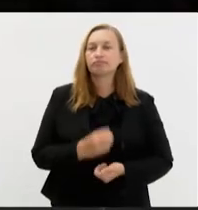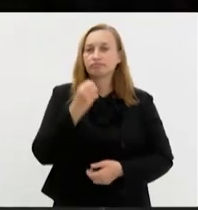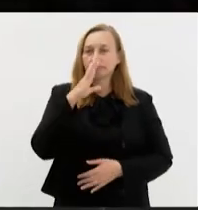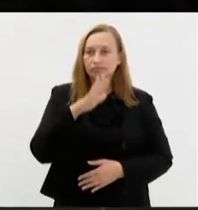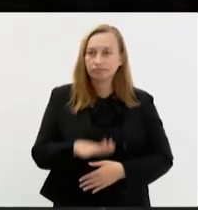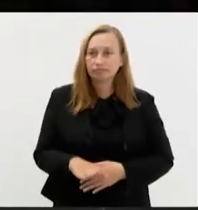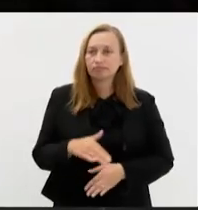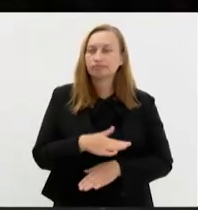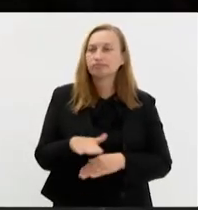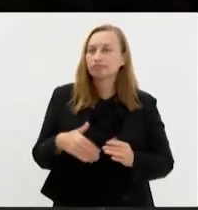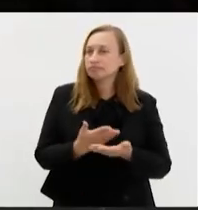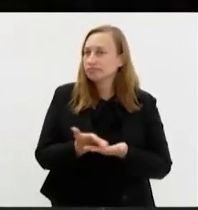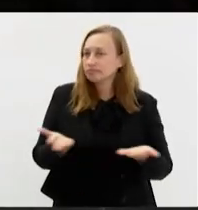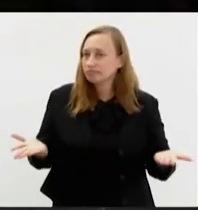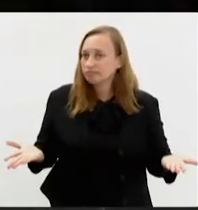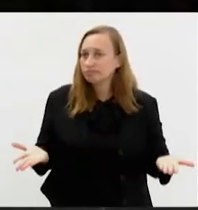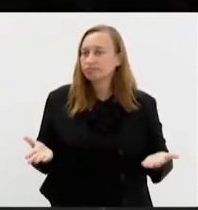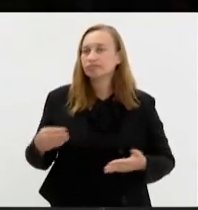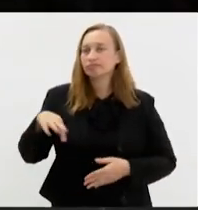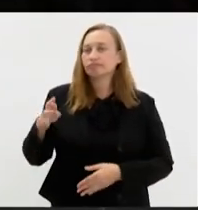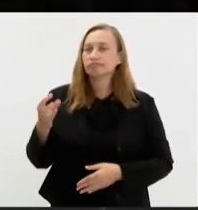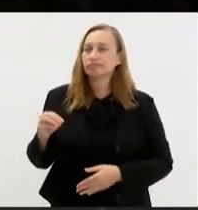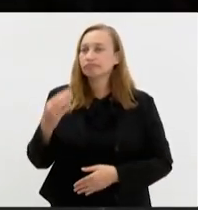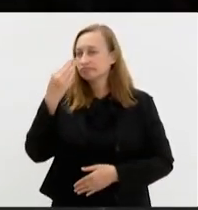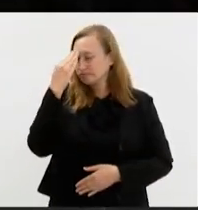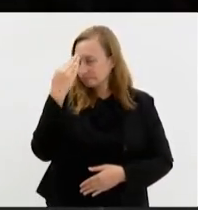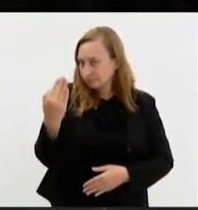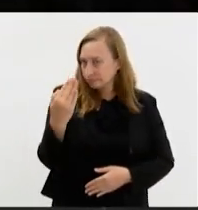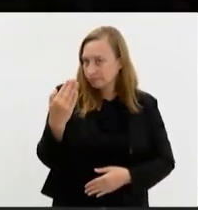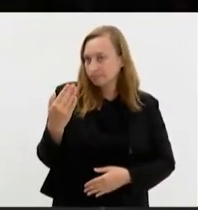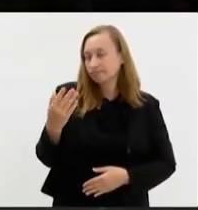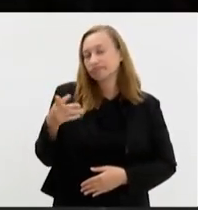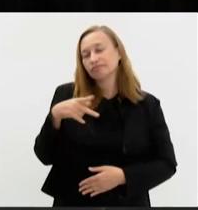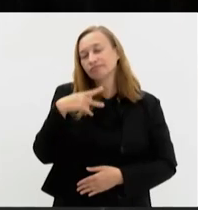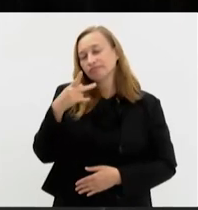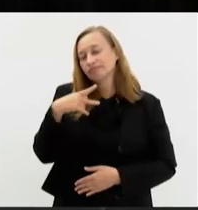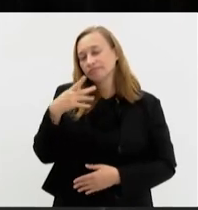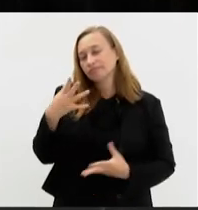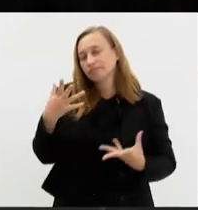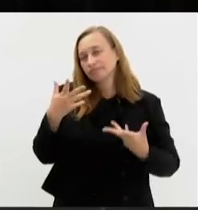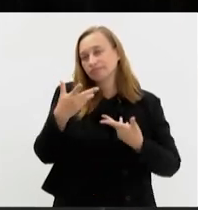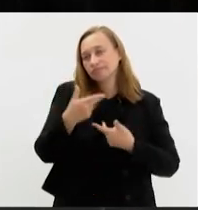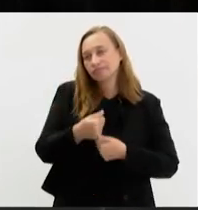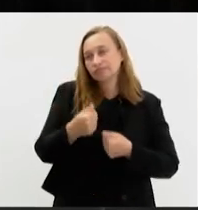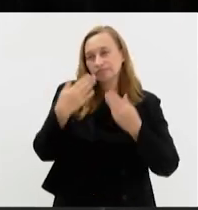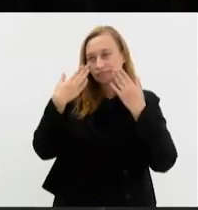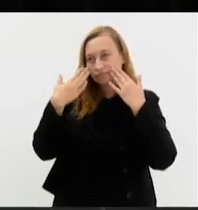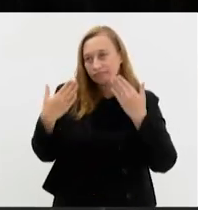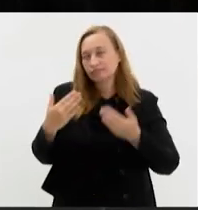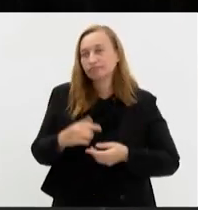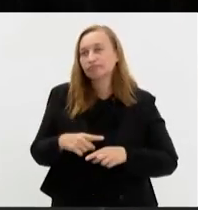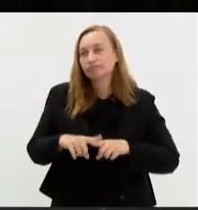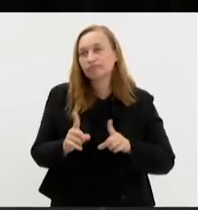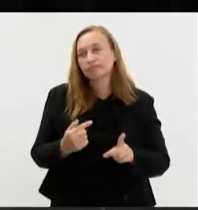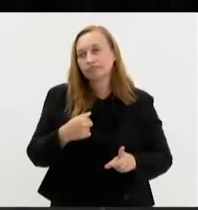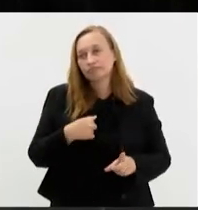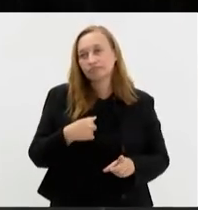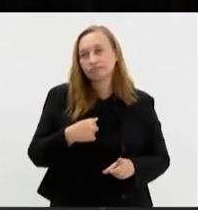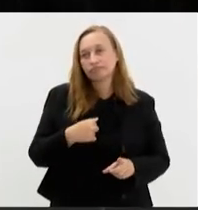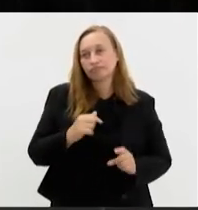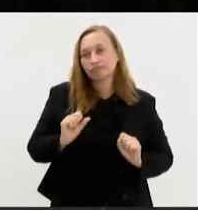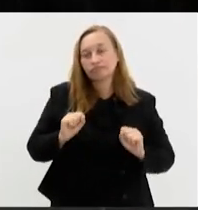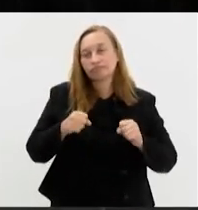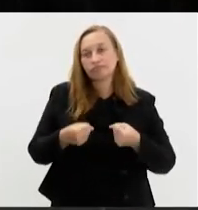tarde a todos Márcio muito obrigada pelas suas gentis palavras na apresentação Mas eu sou muito forçada